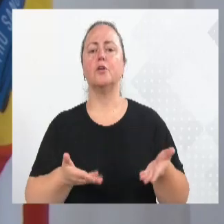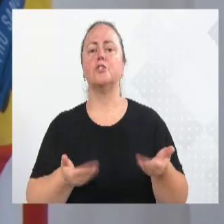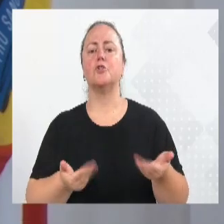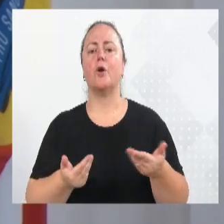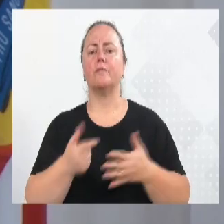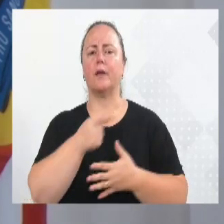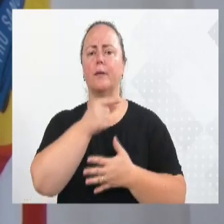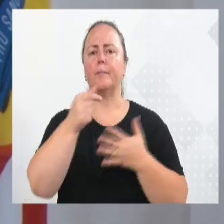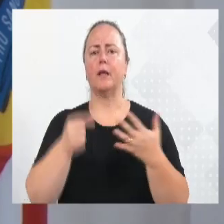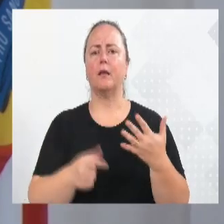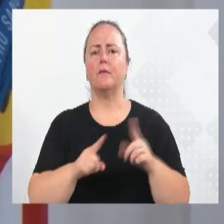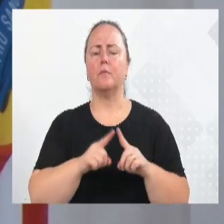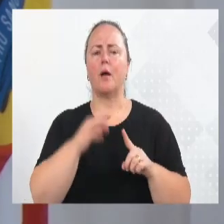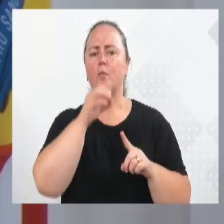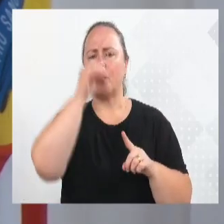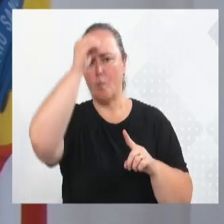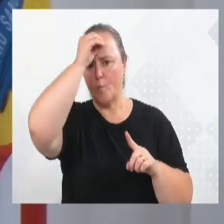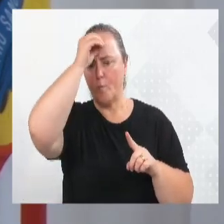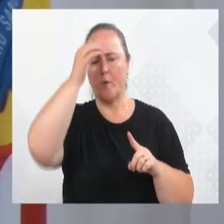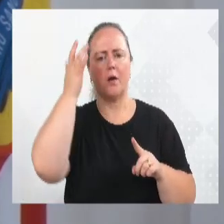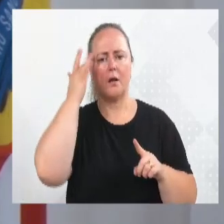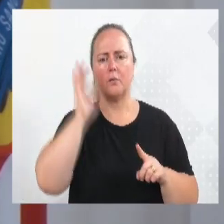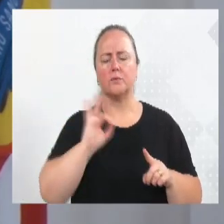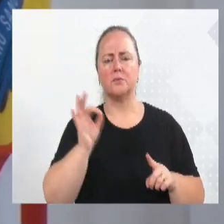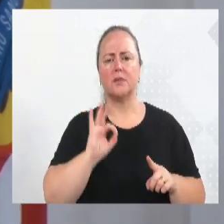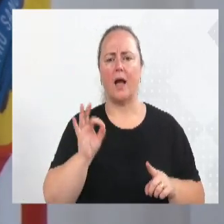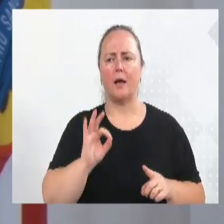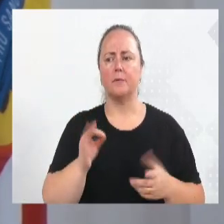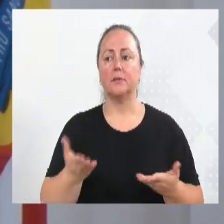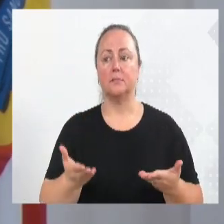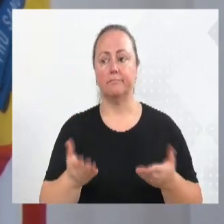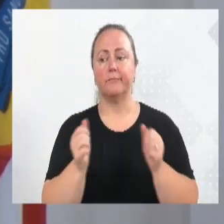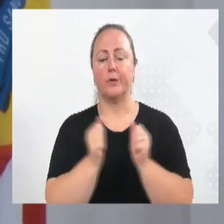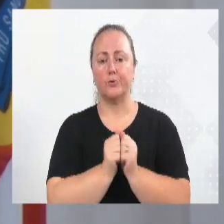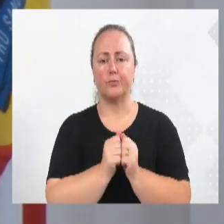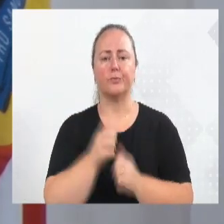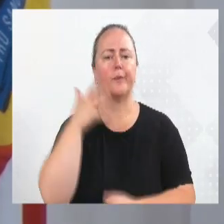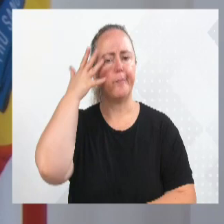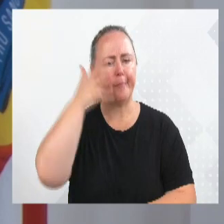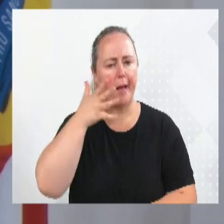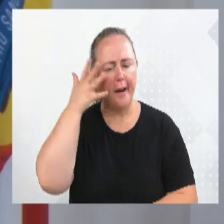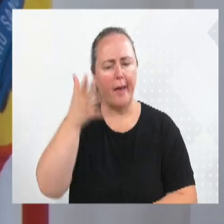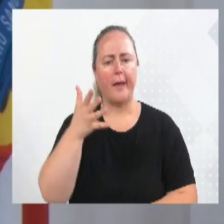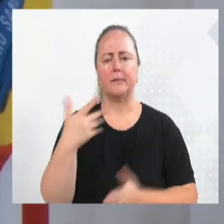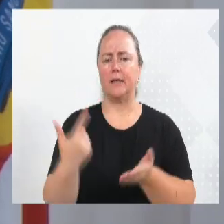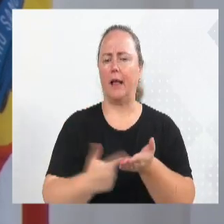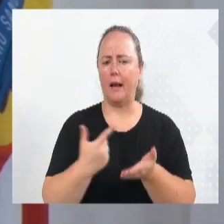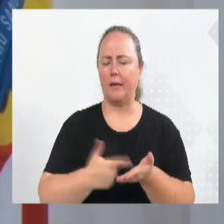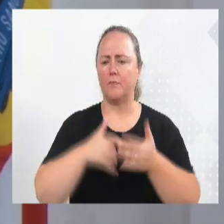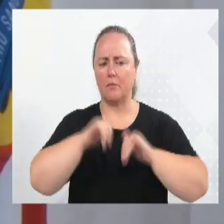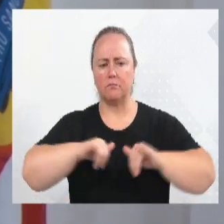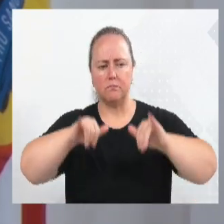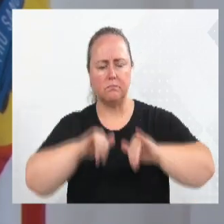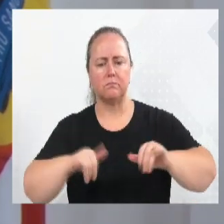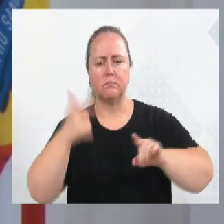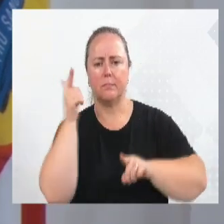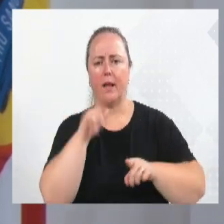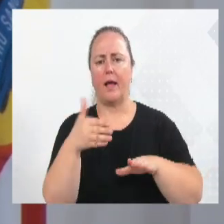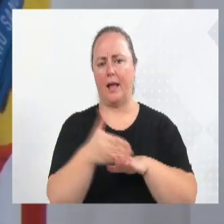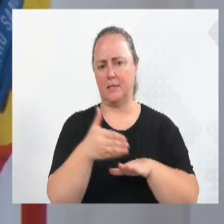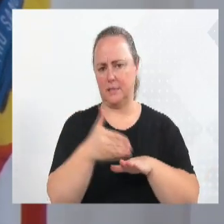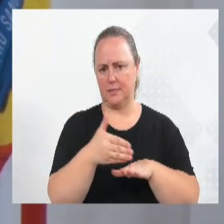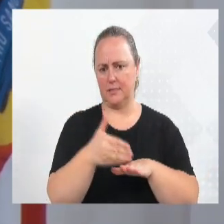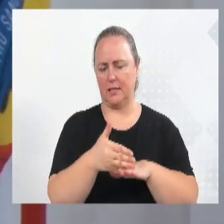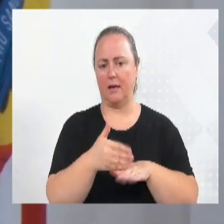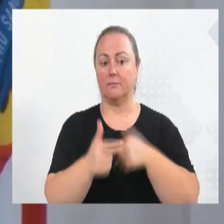esses benefícios que não tem conhecimento e temos tentando através de cartilhas de palestra levar as políticas públicas para que eles tenham acesso Isso é só